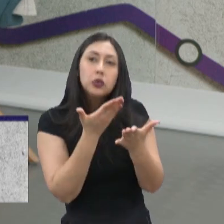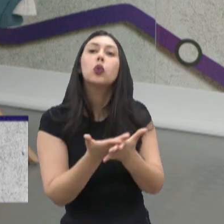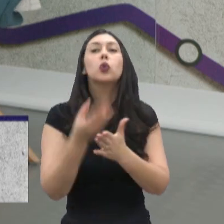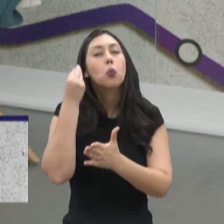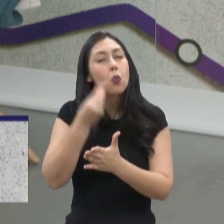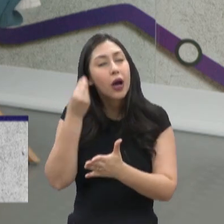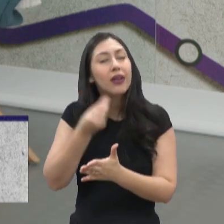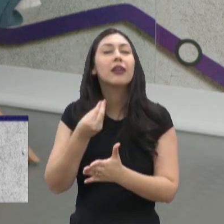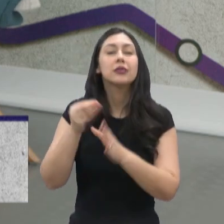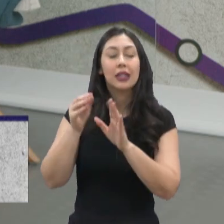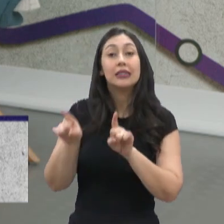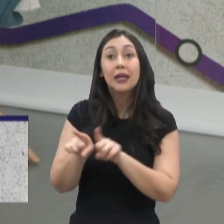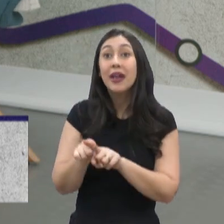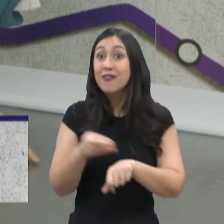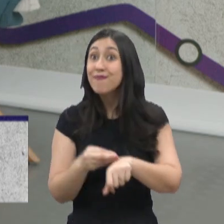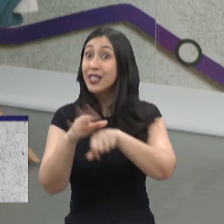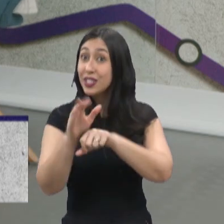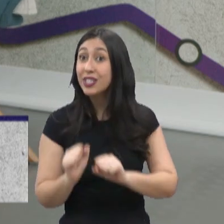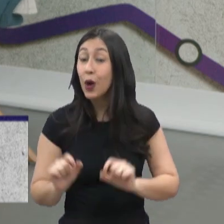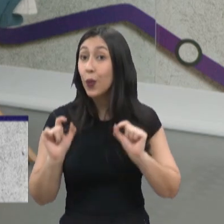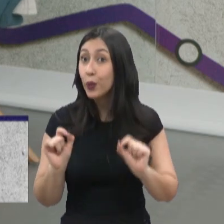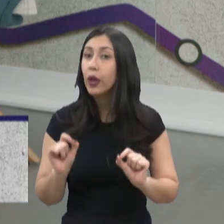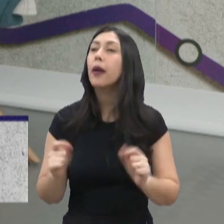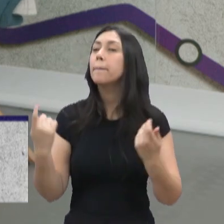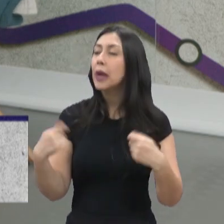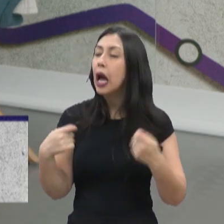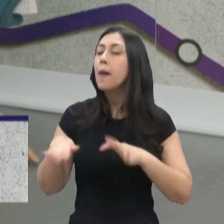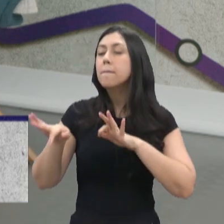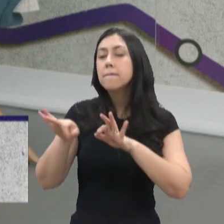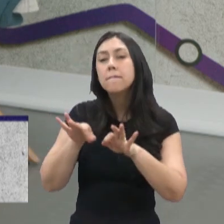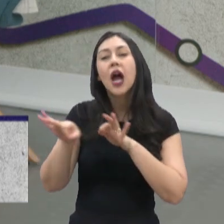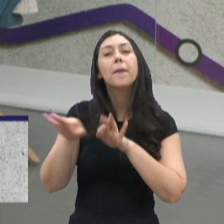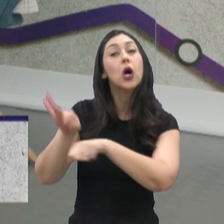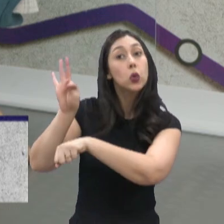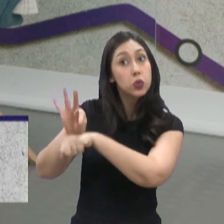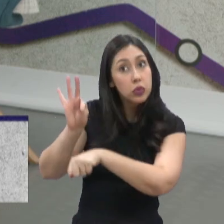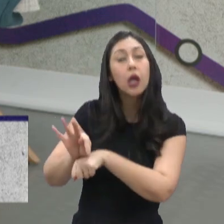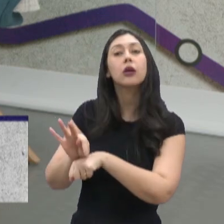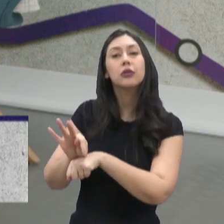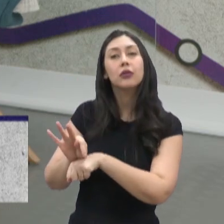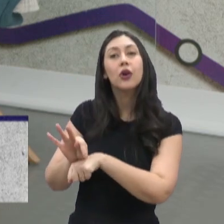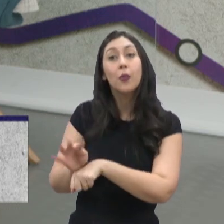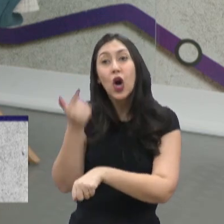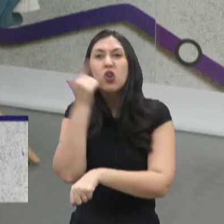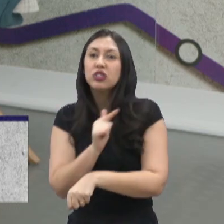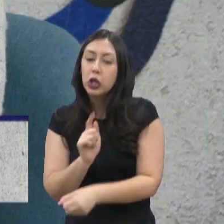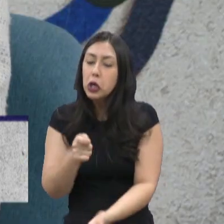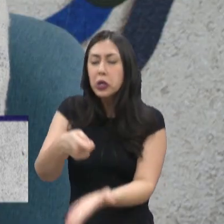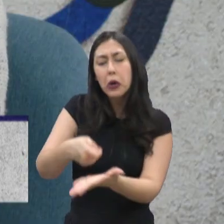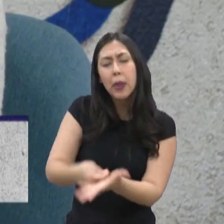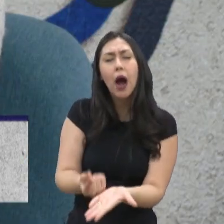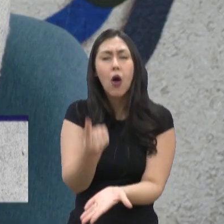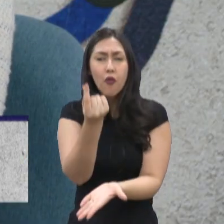dica legal para quem quer trabalhar dentro da educação física, né? Se preparar em relação à parte técnica mesmo, para que o valor da sua hora-aula, para que a